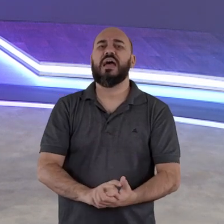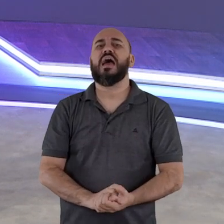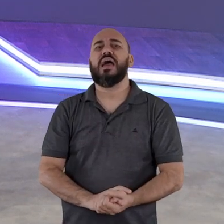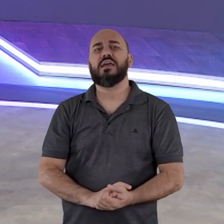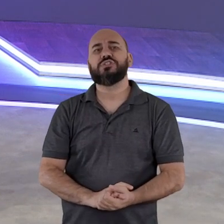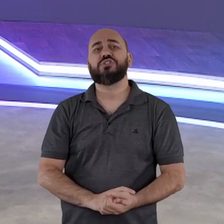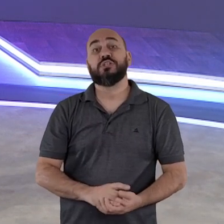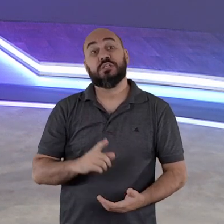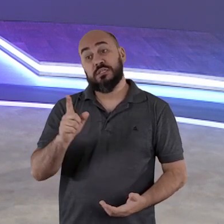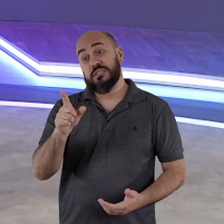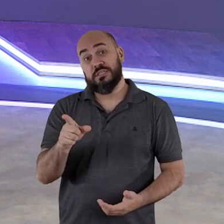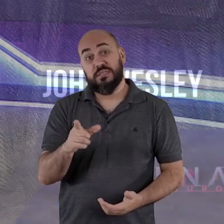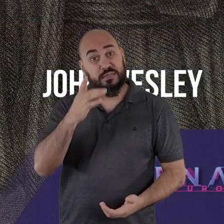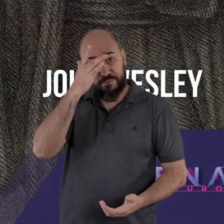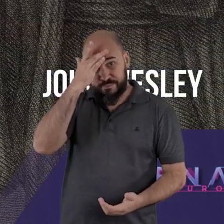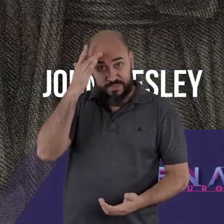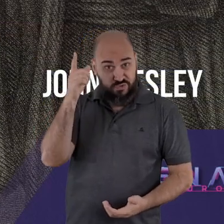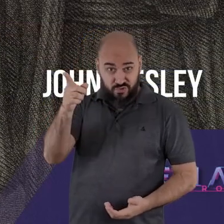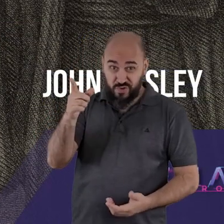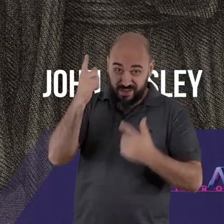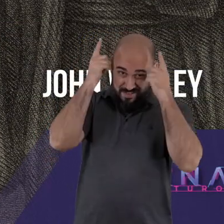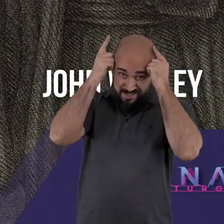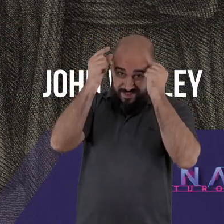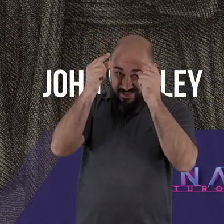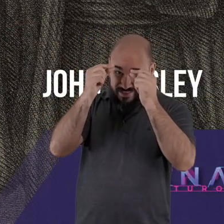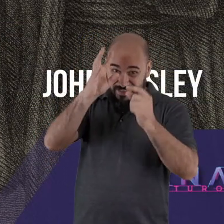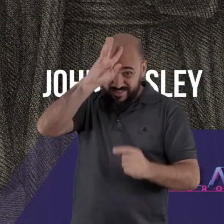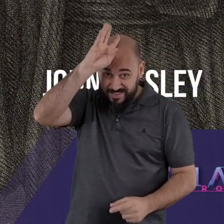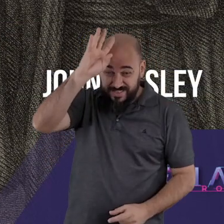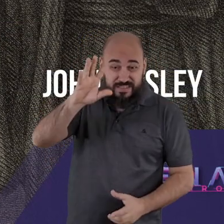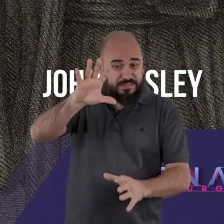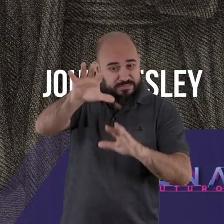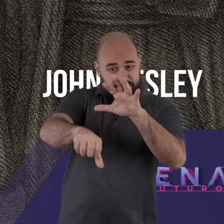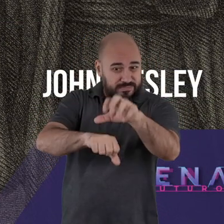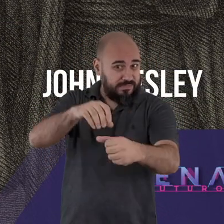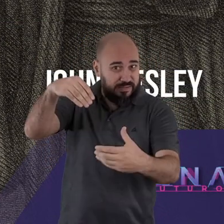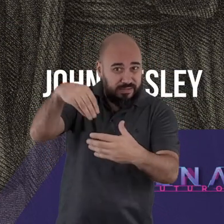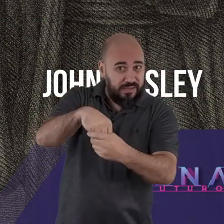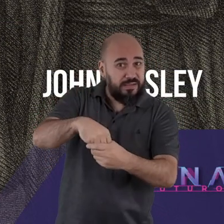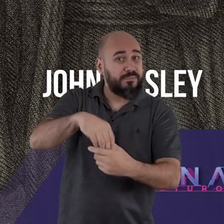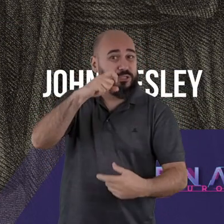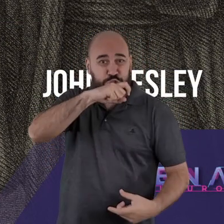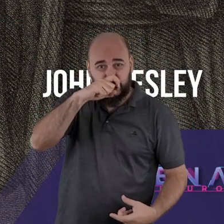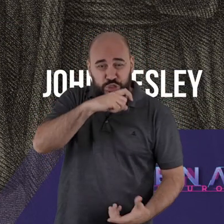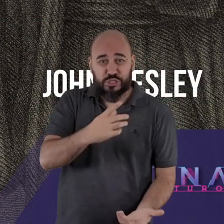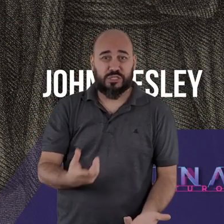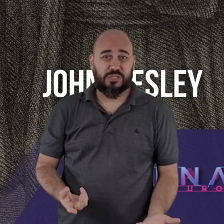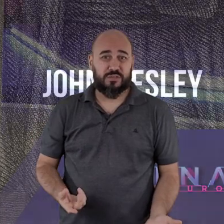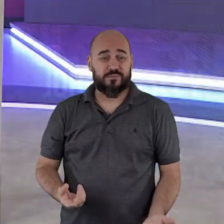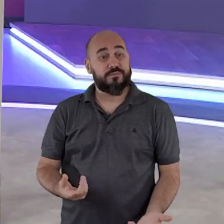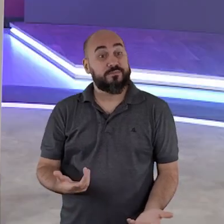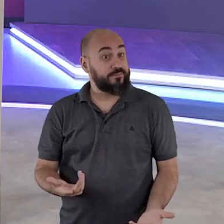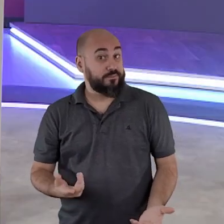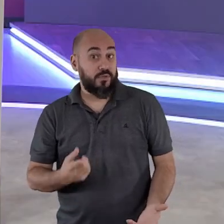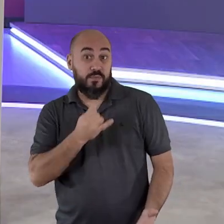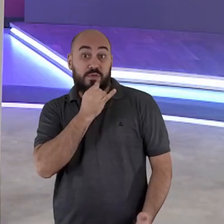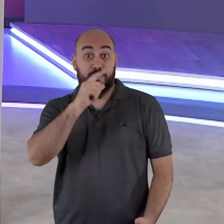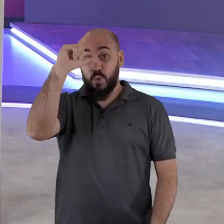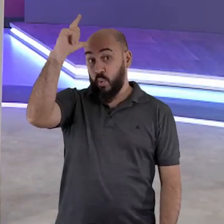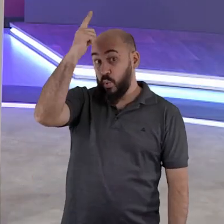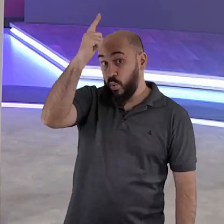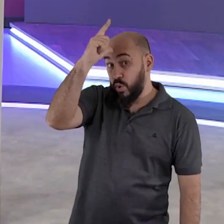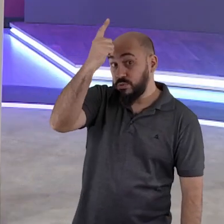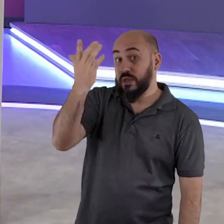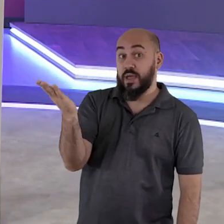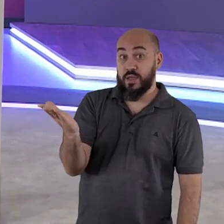sendo deixadas de lado. Como, por exemplo, Martinho Lutero, que trouxe de volta o entendimento de